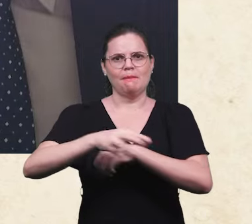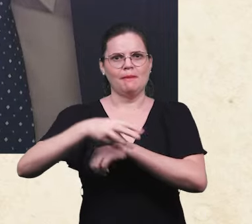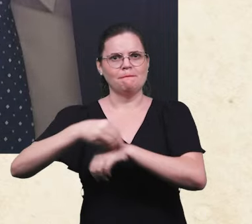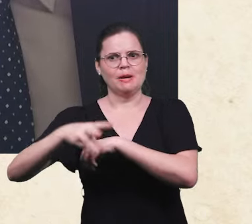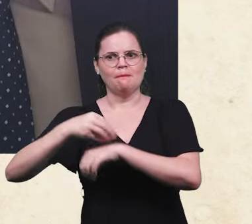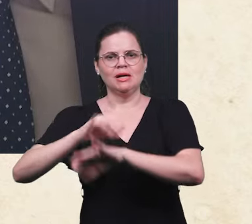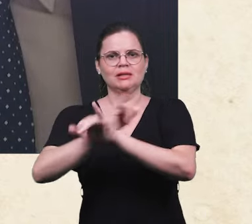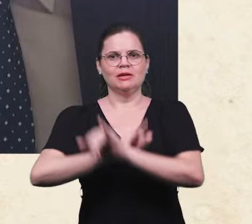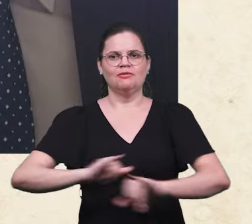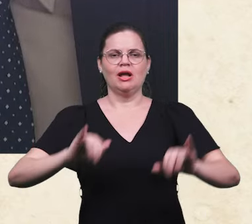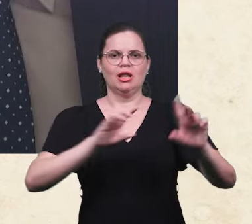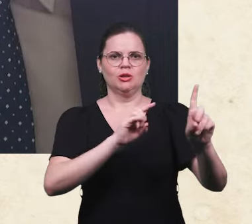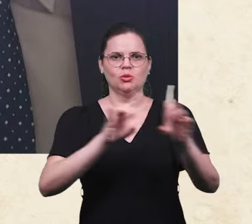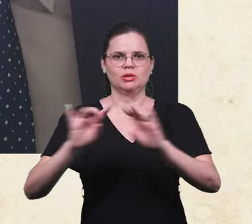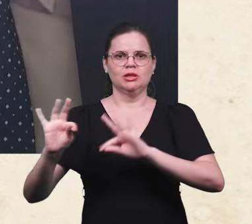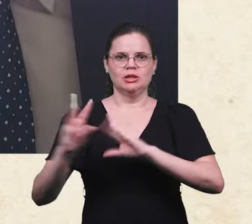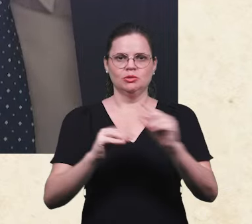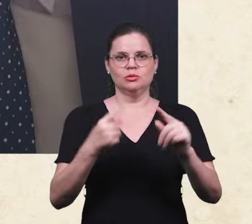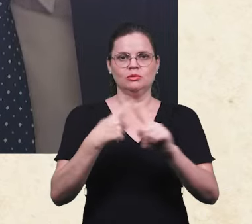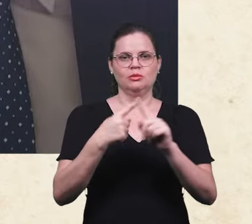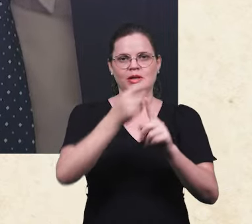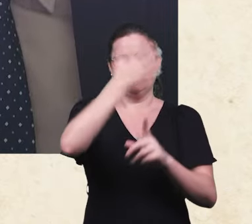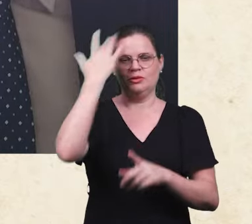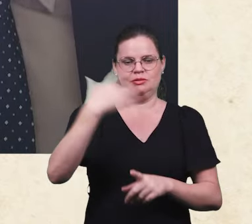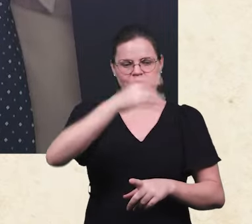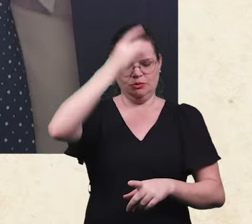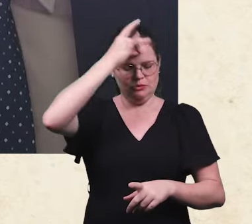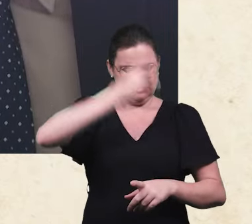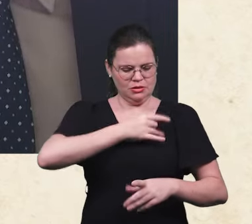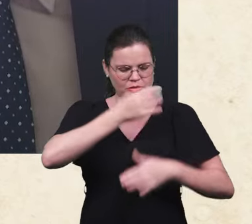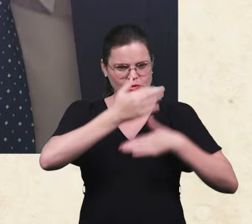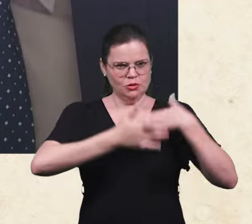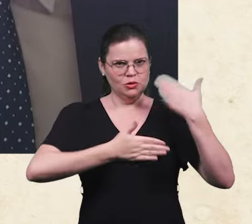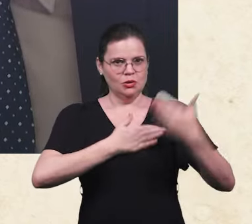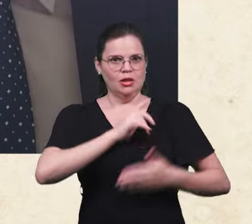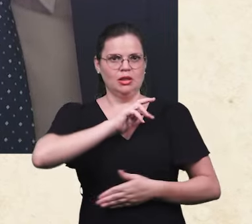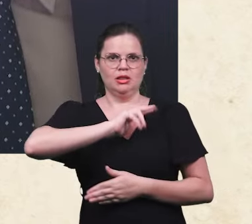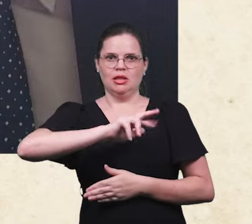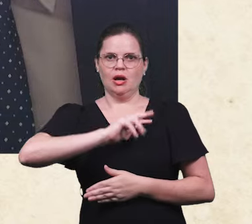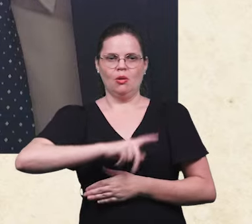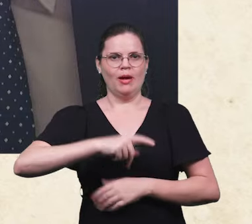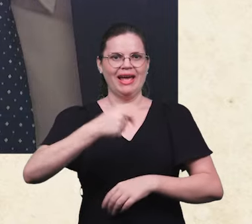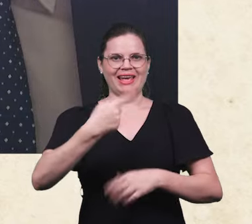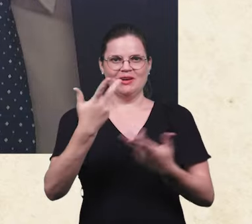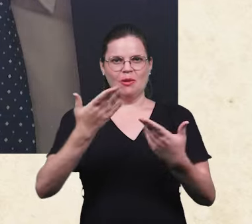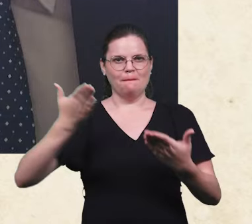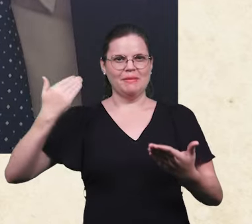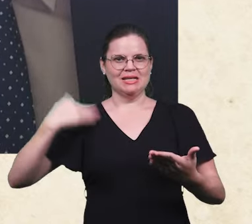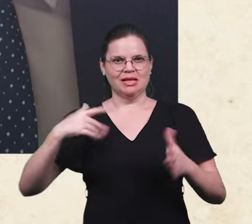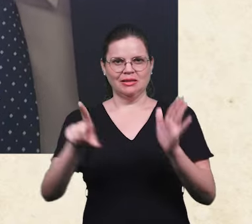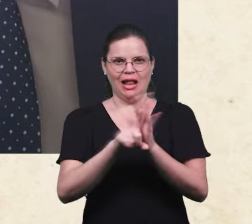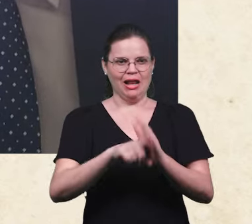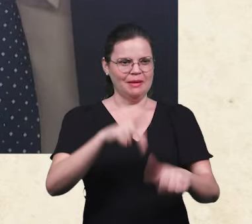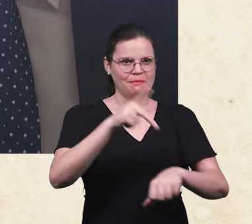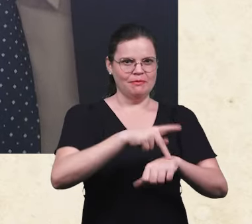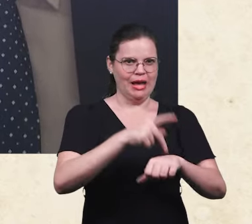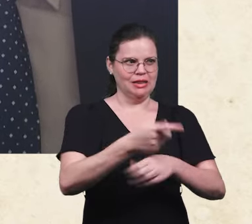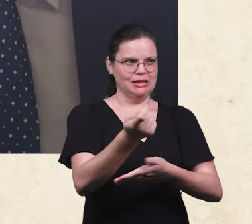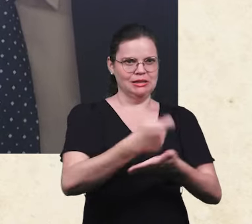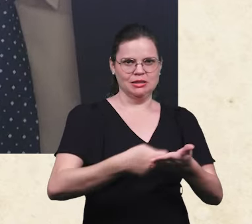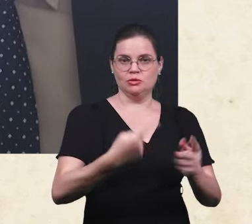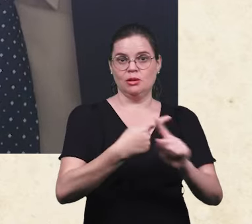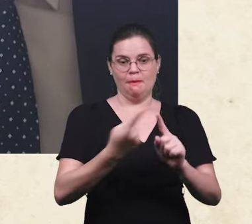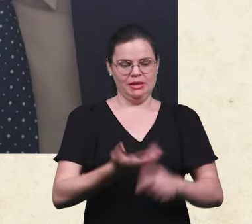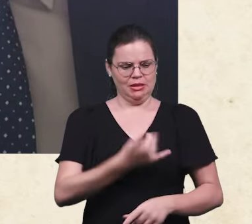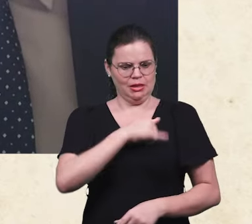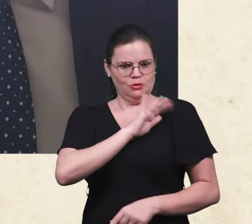nós, escrita não com tinta, mas com o Espírito do Deus vivo, não em tábuas de pedra, mas nas tábuas de carne do coração.